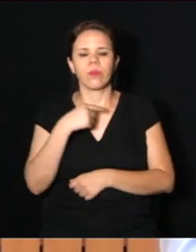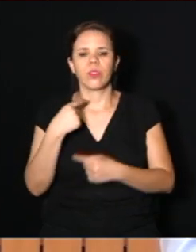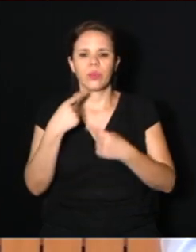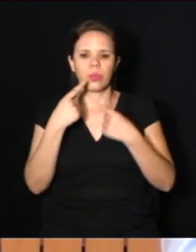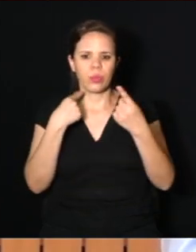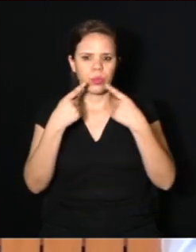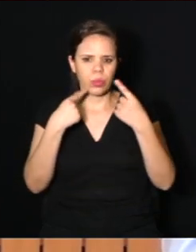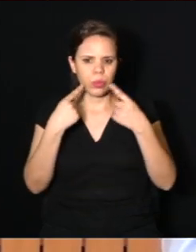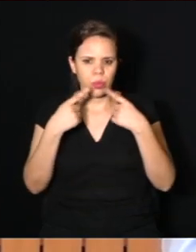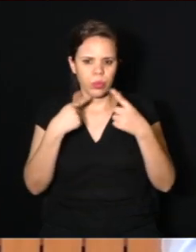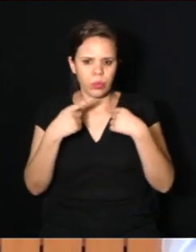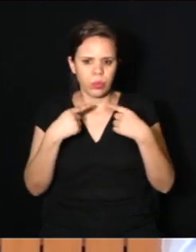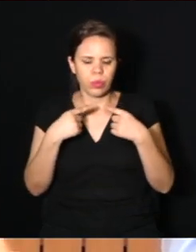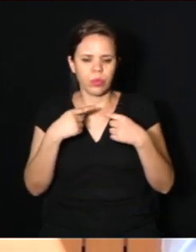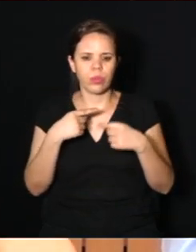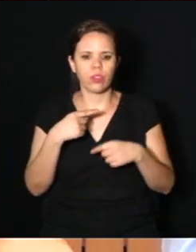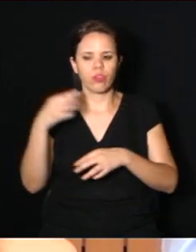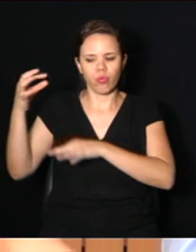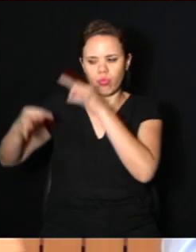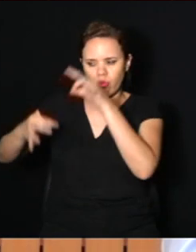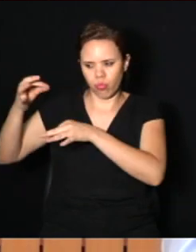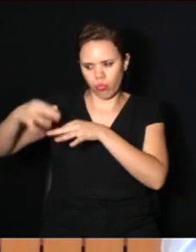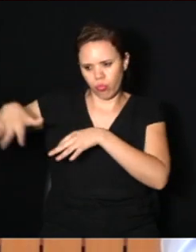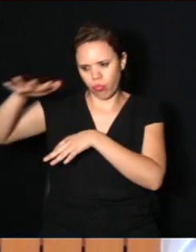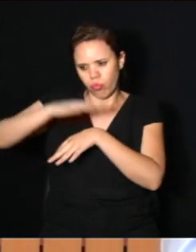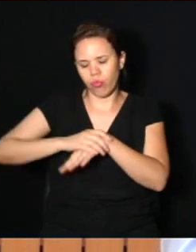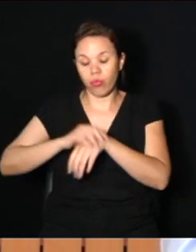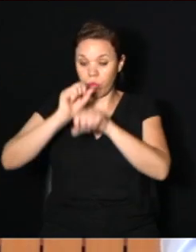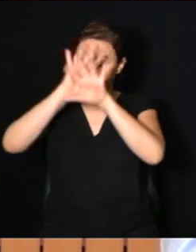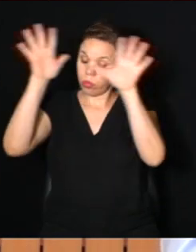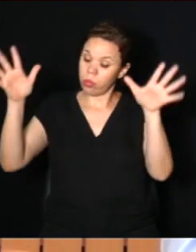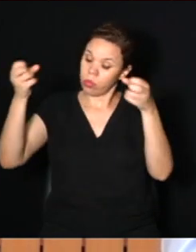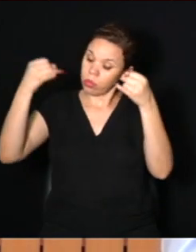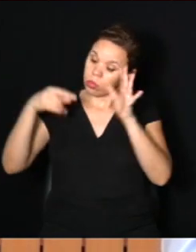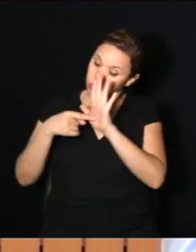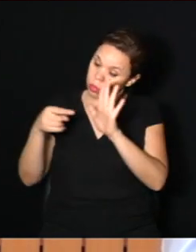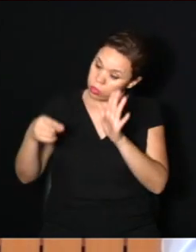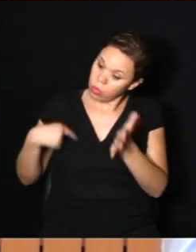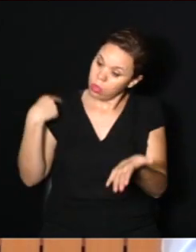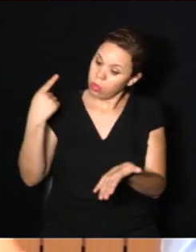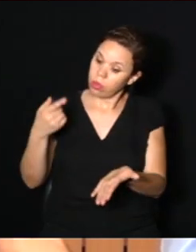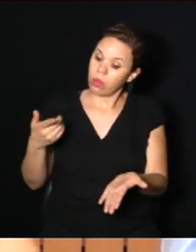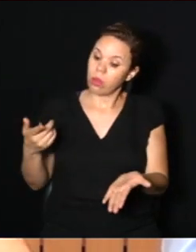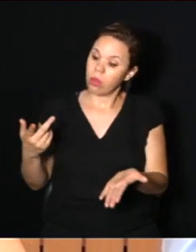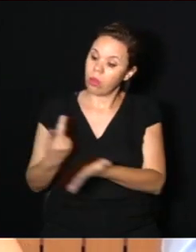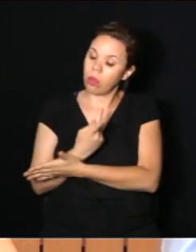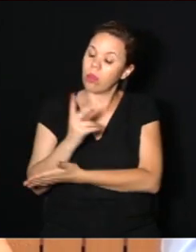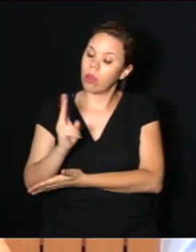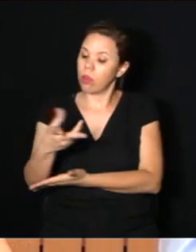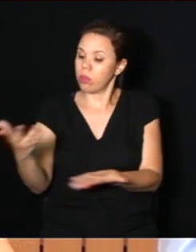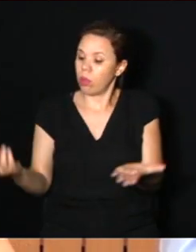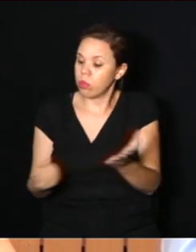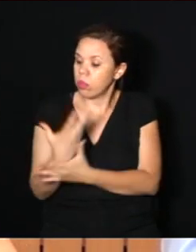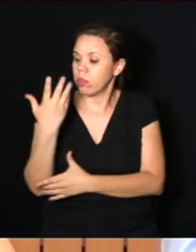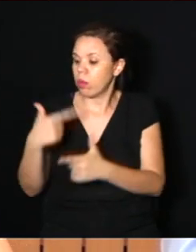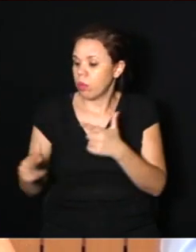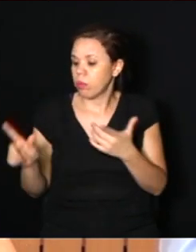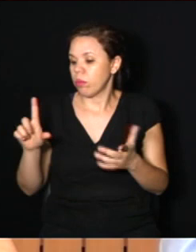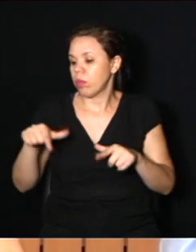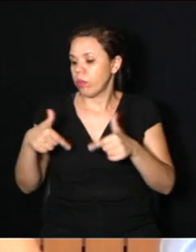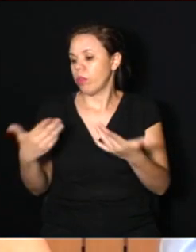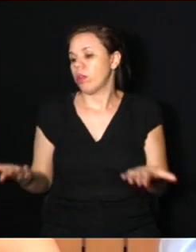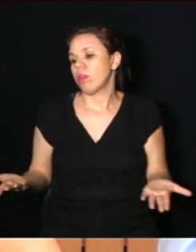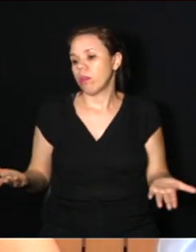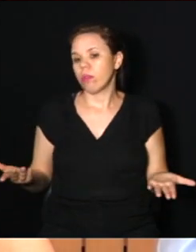dialogar com os promotores e deixar claro a pertinência de uma situação, de um enfrentamento